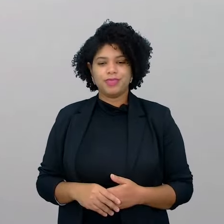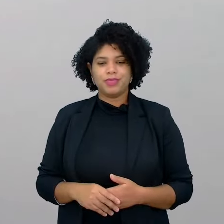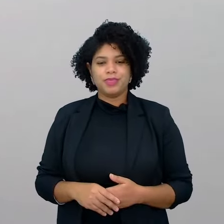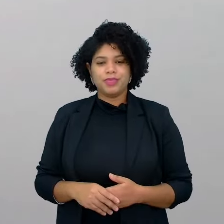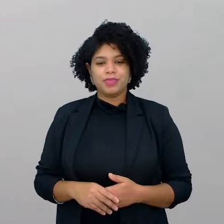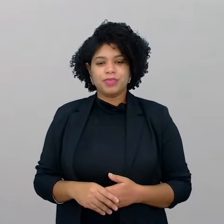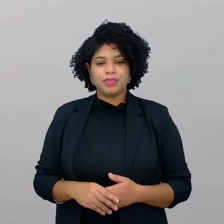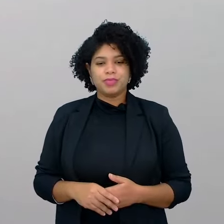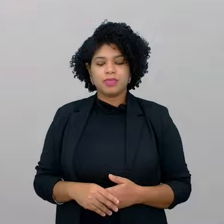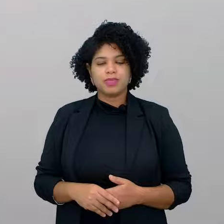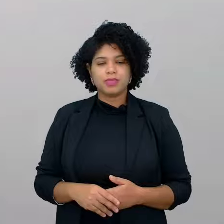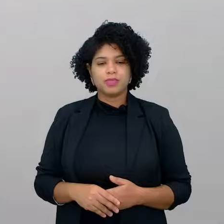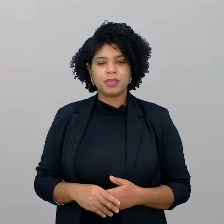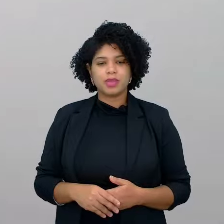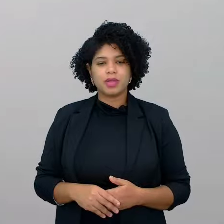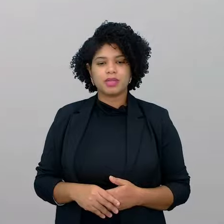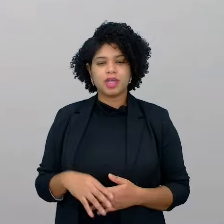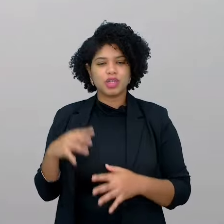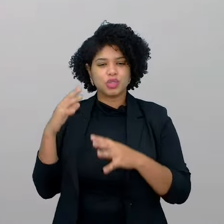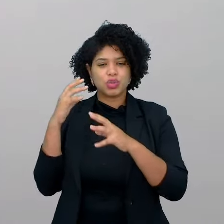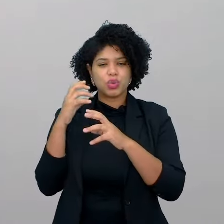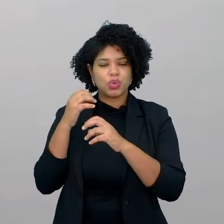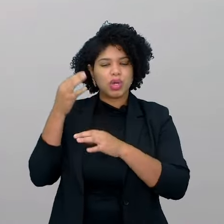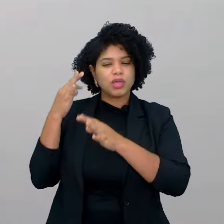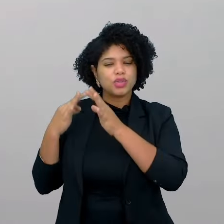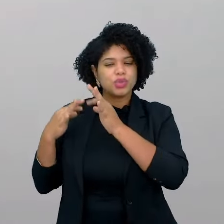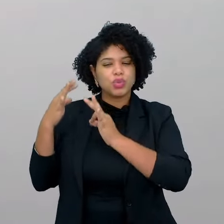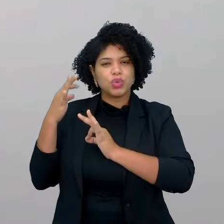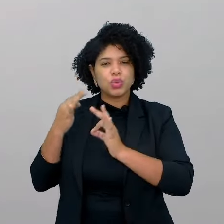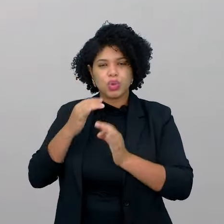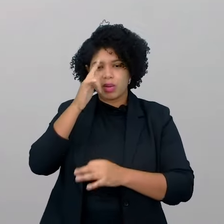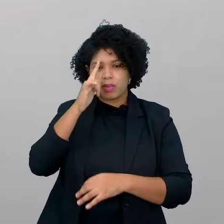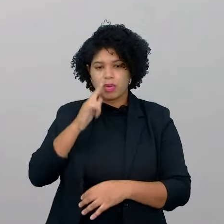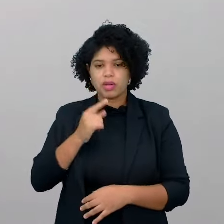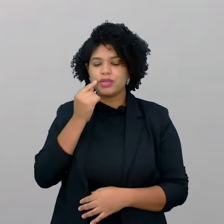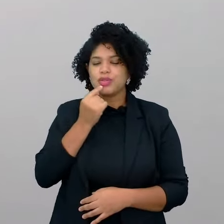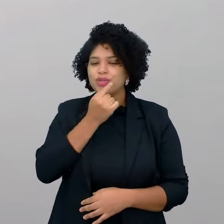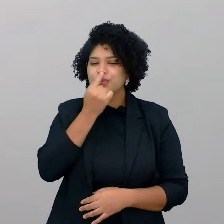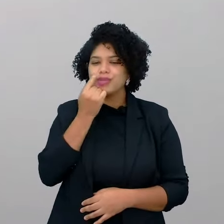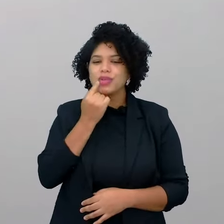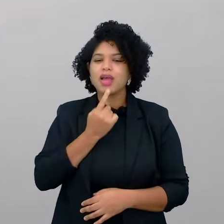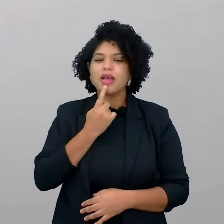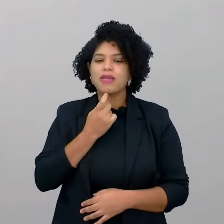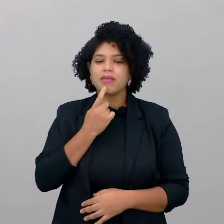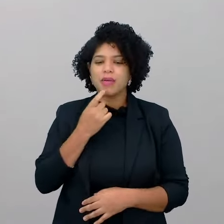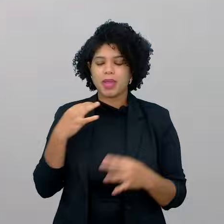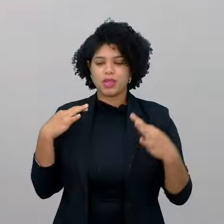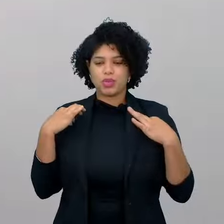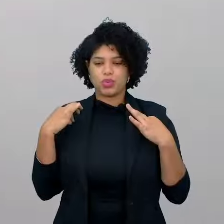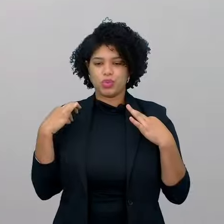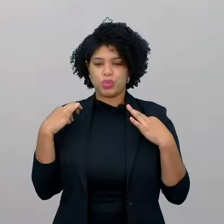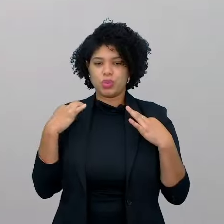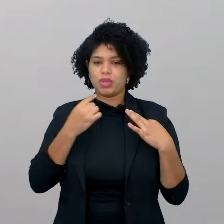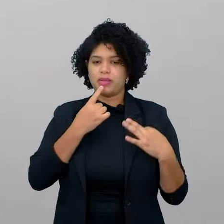com cor mais escura e algumas luzes, estou de batom vermelho e uma blusa